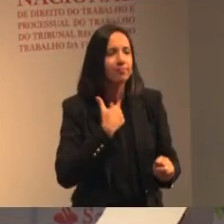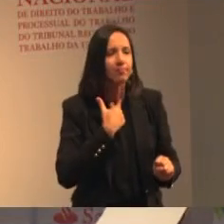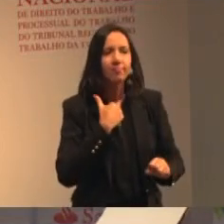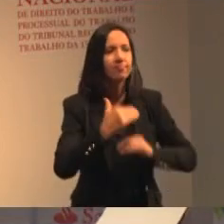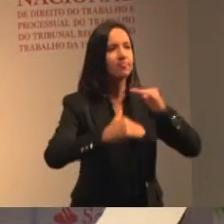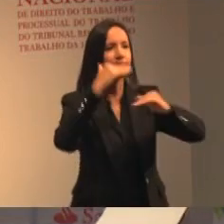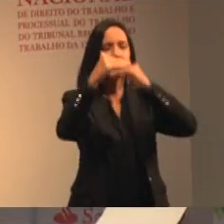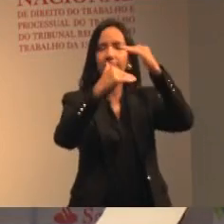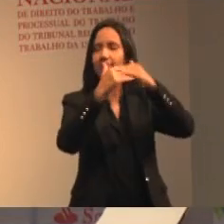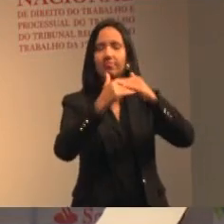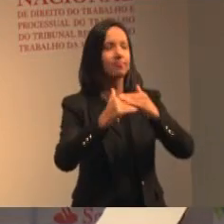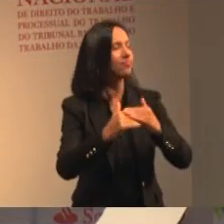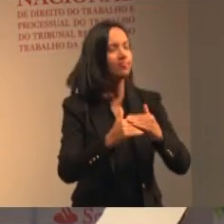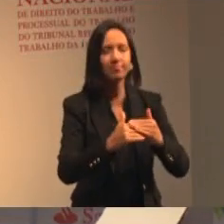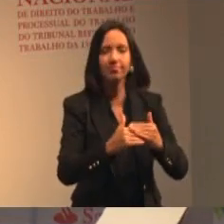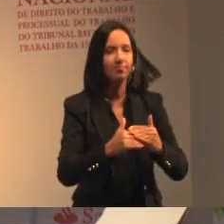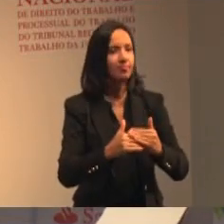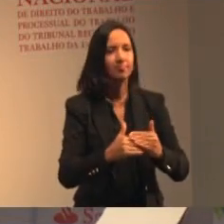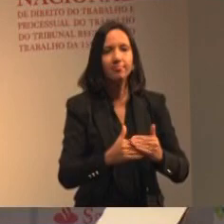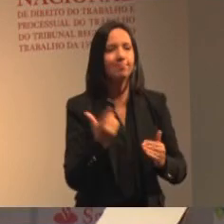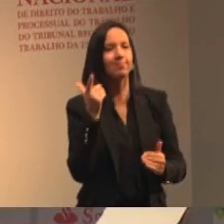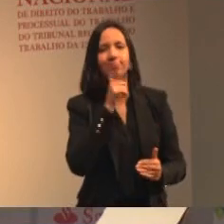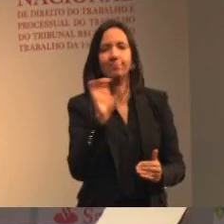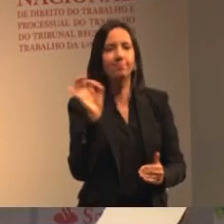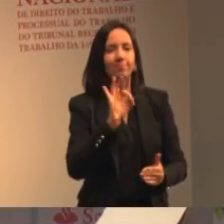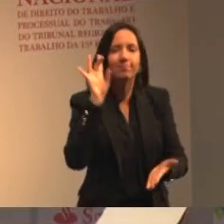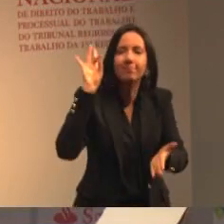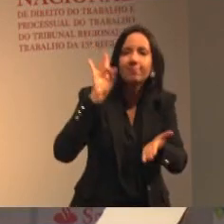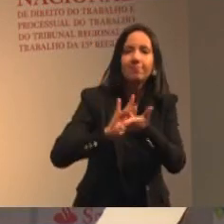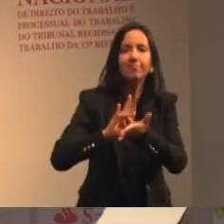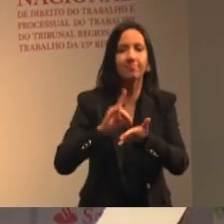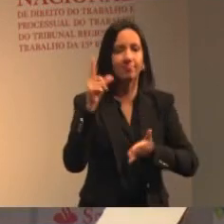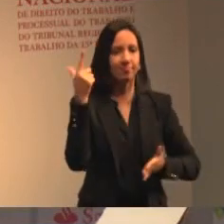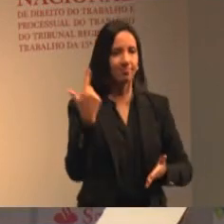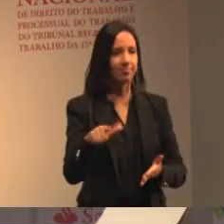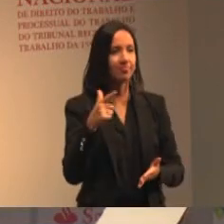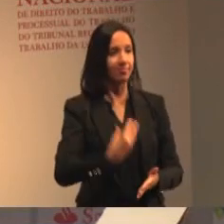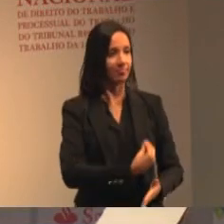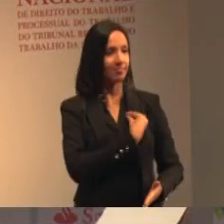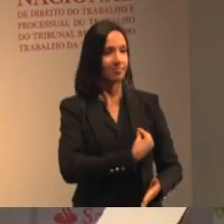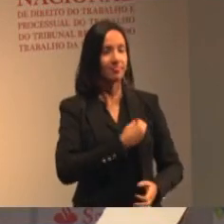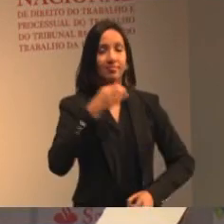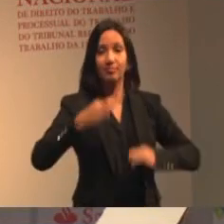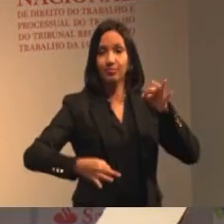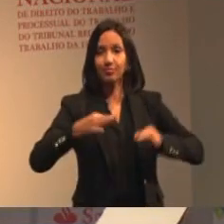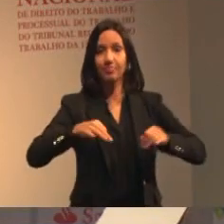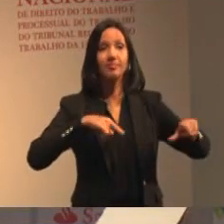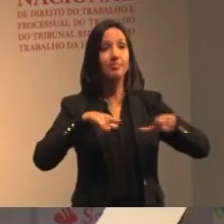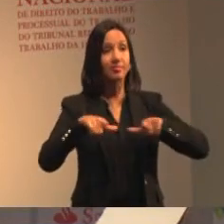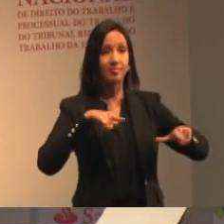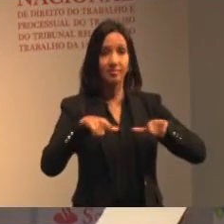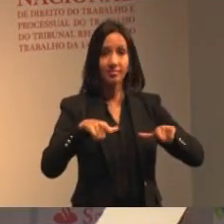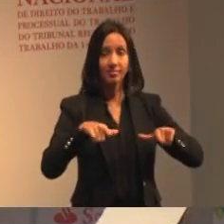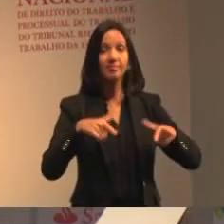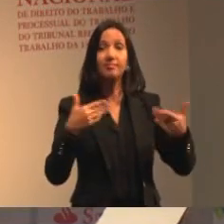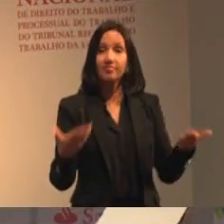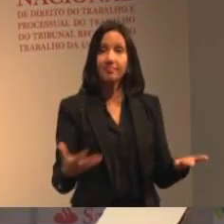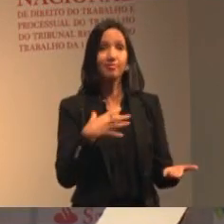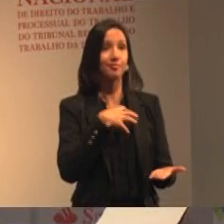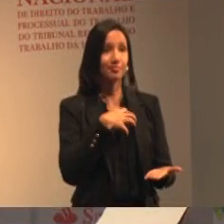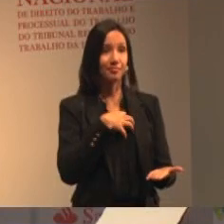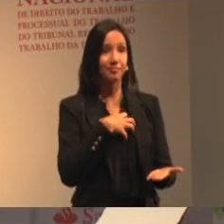ser alcançado, nada pode ser efetivado sem a atuação da Justiça do Trabalho,